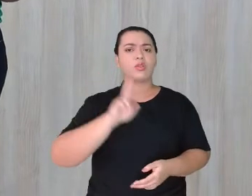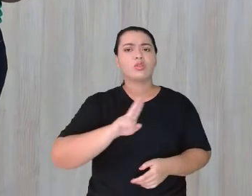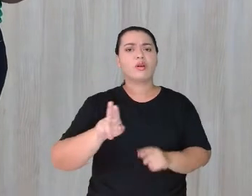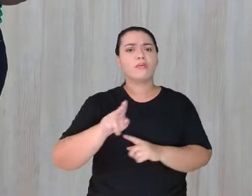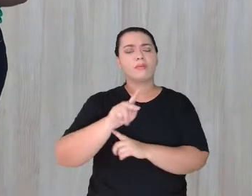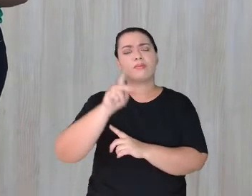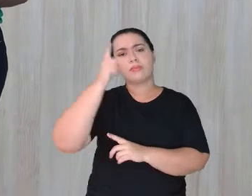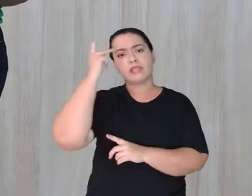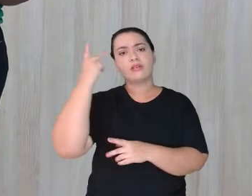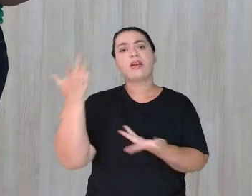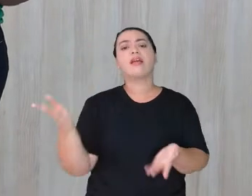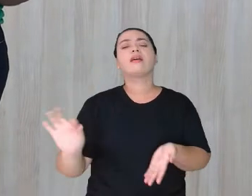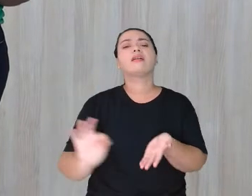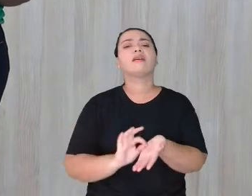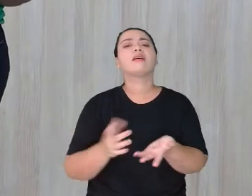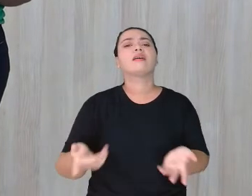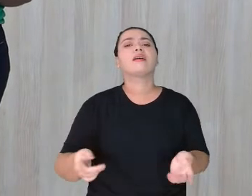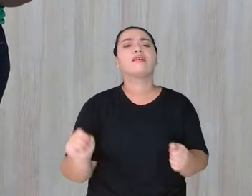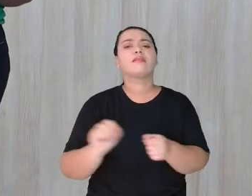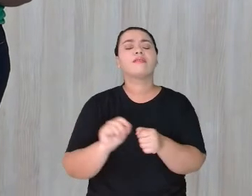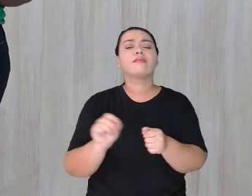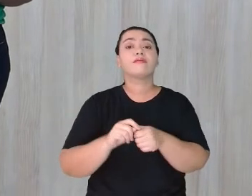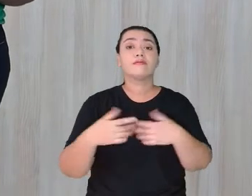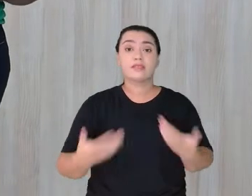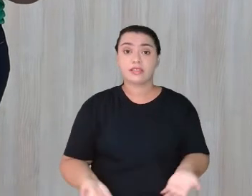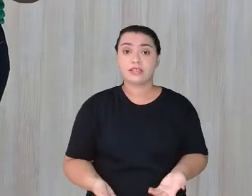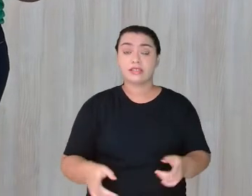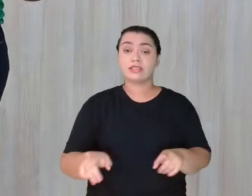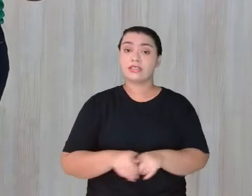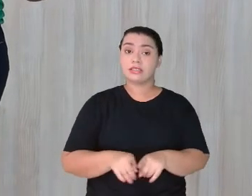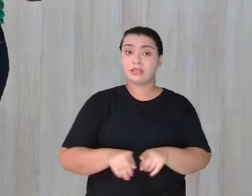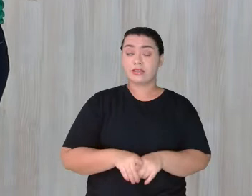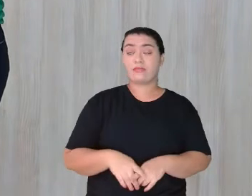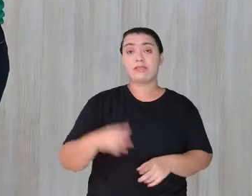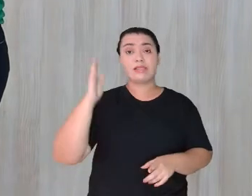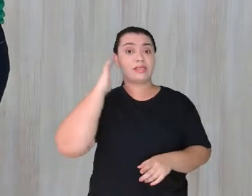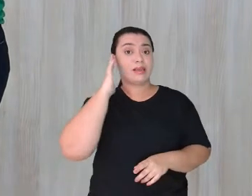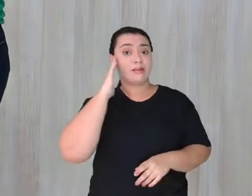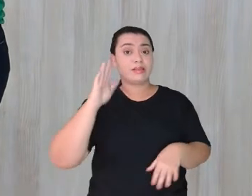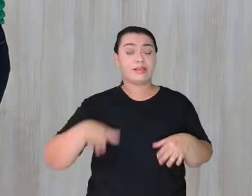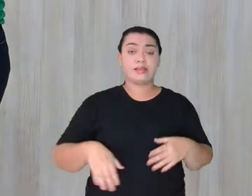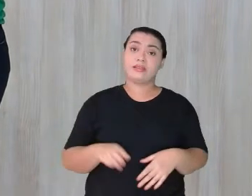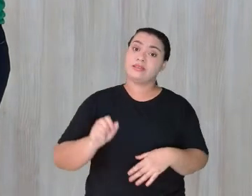às pessoas, né? Saber quem as produziu, até para saber